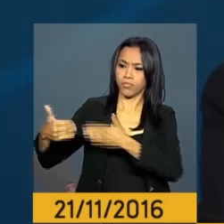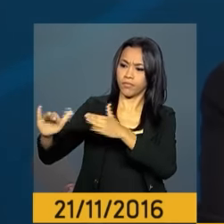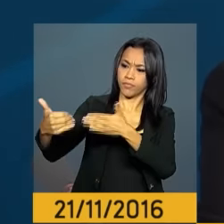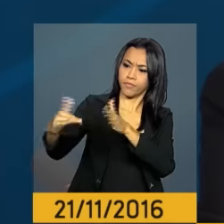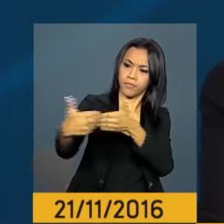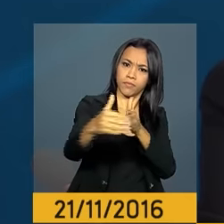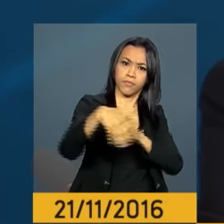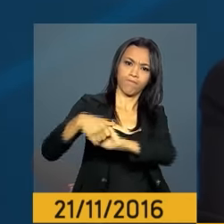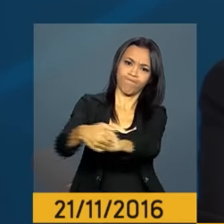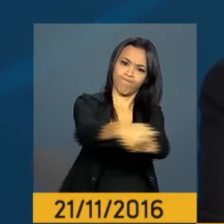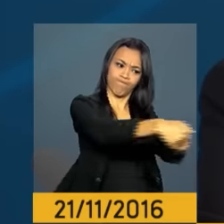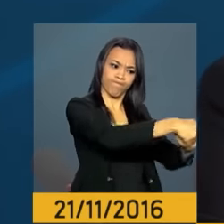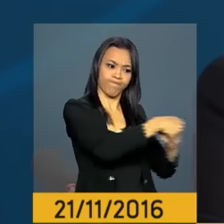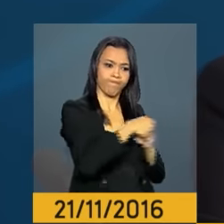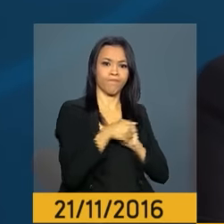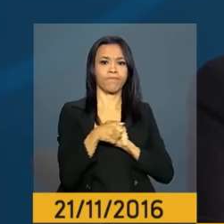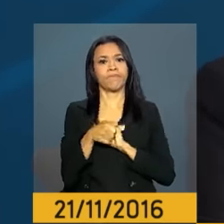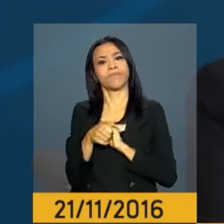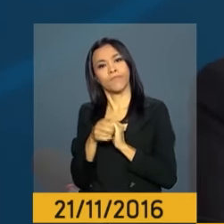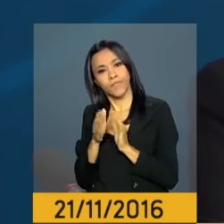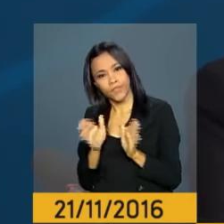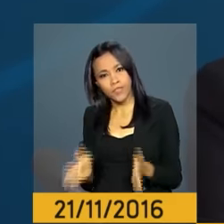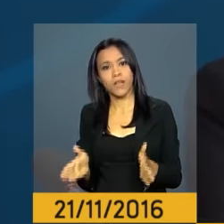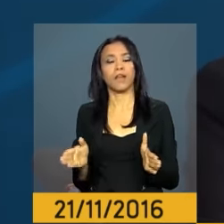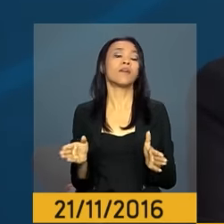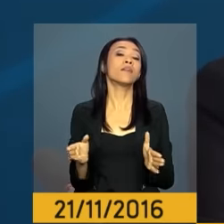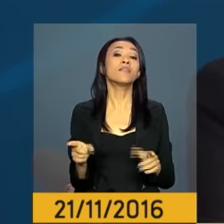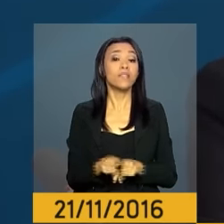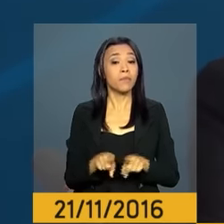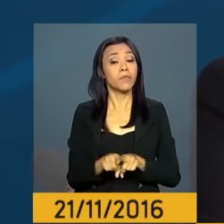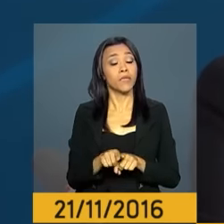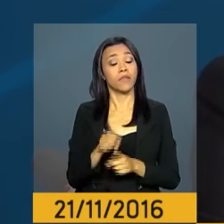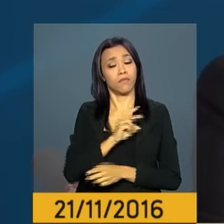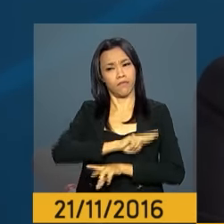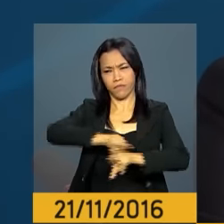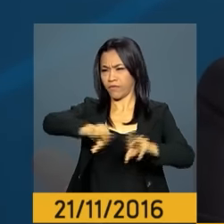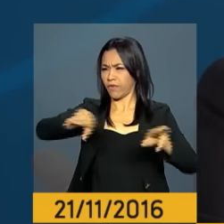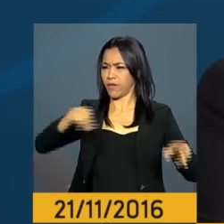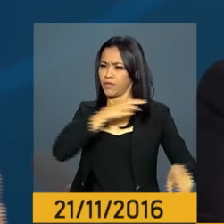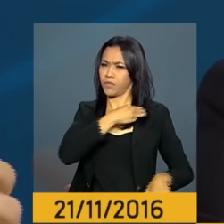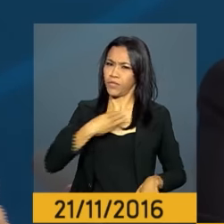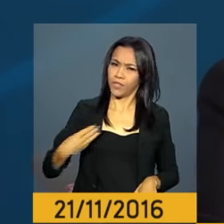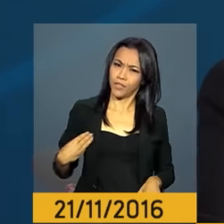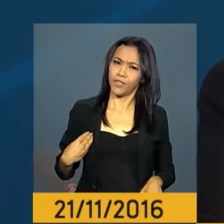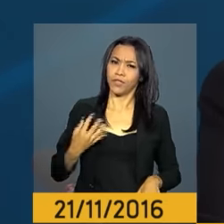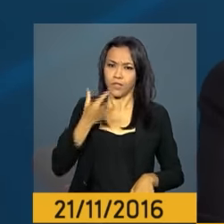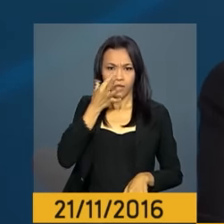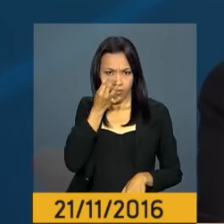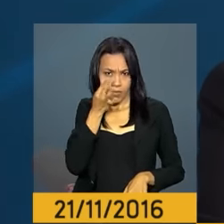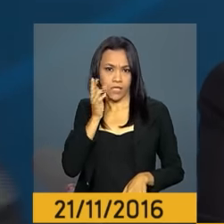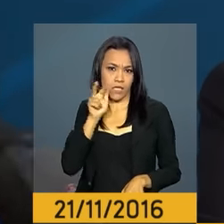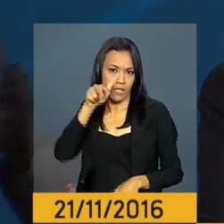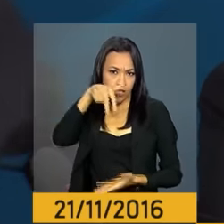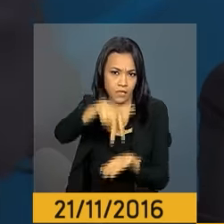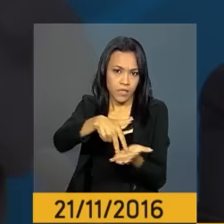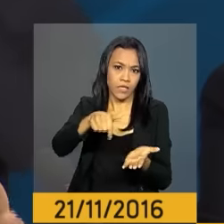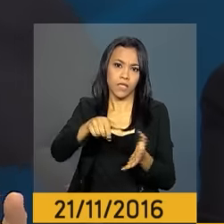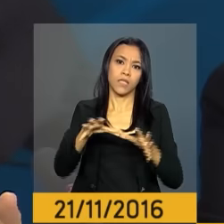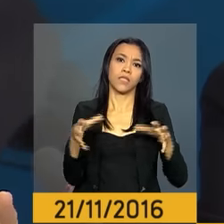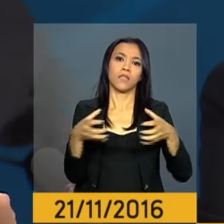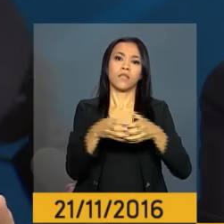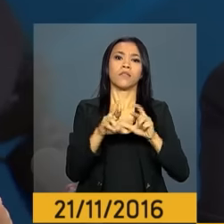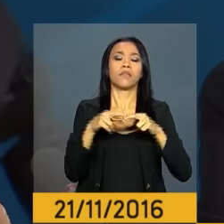senhoras, além dos ministros todos a quem cumprimento e que se acham presentes nesta